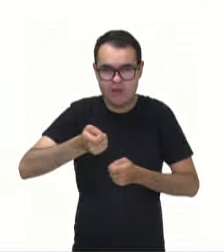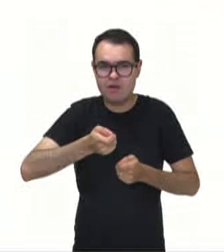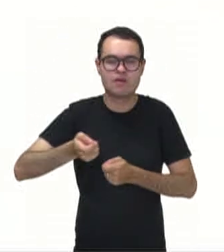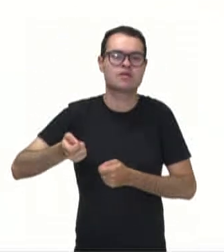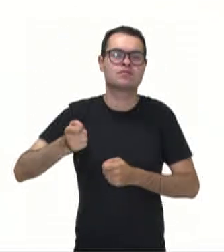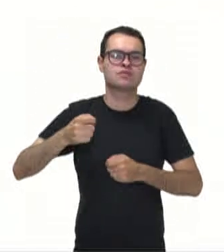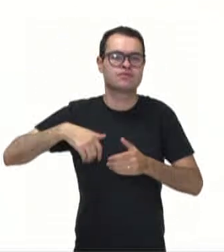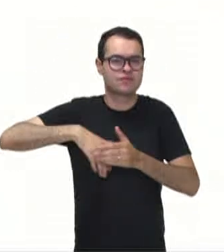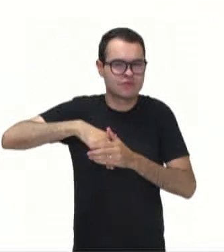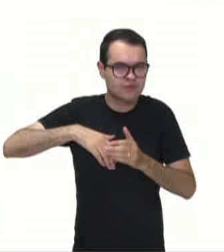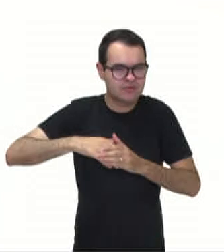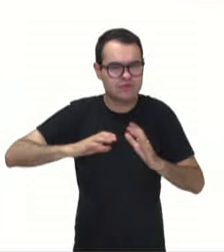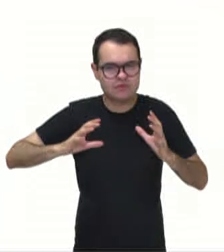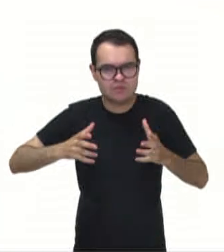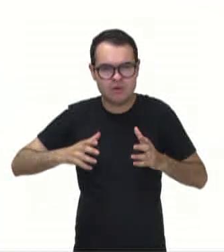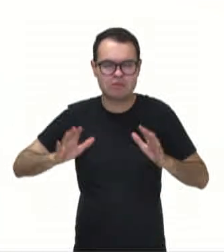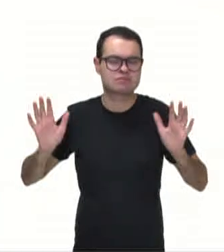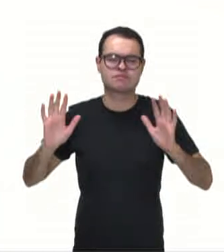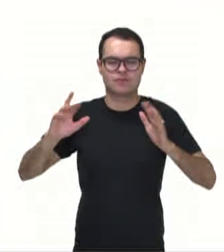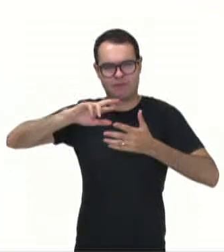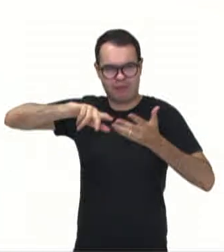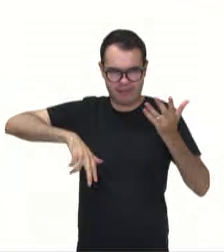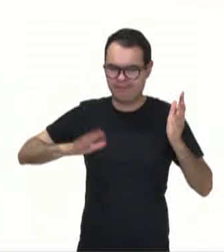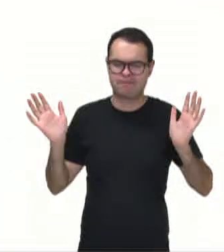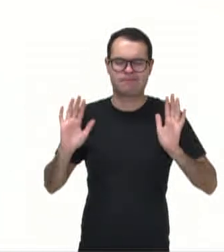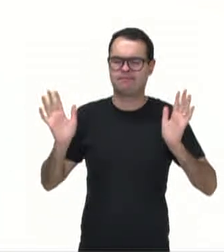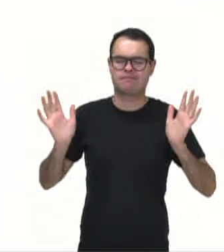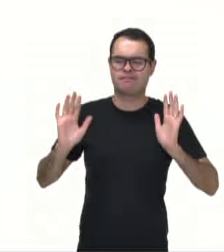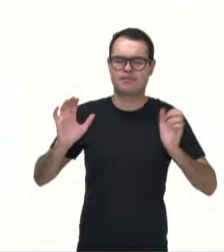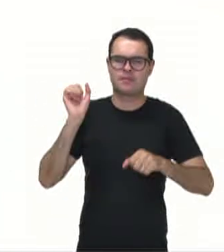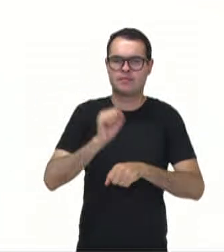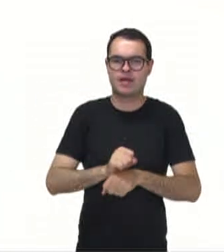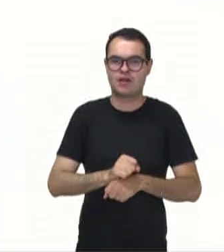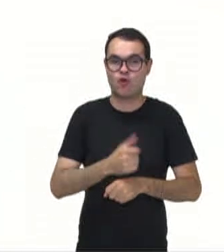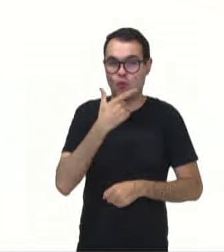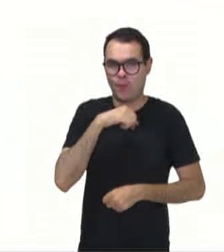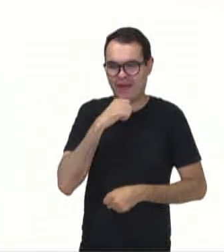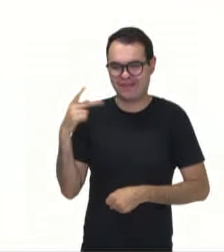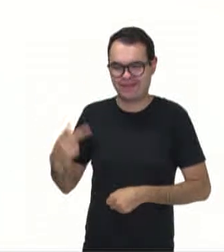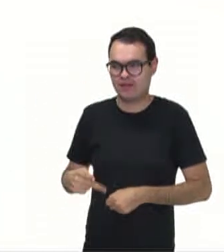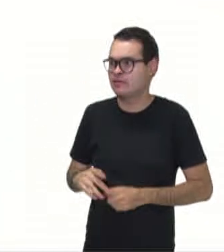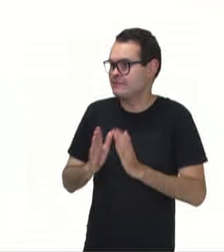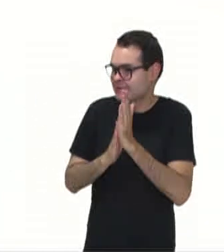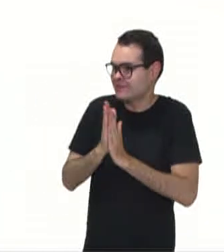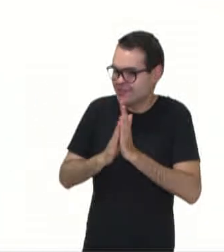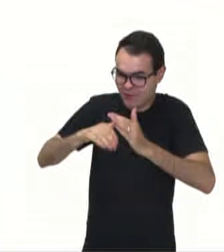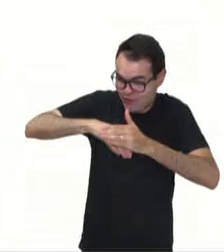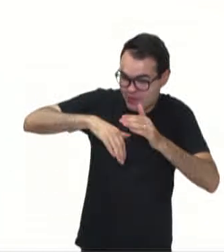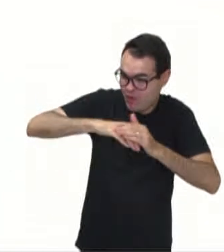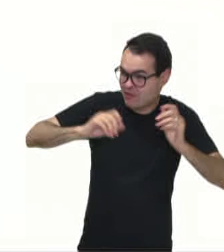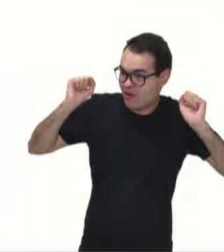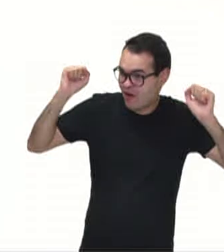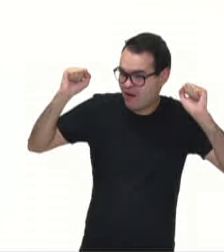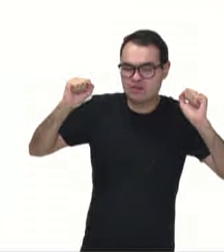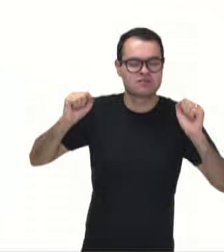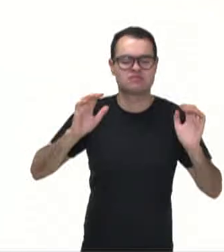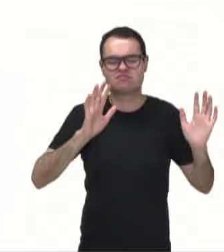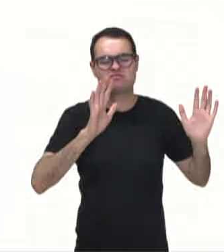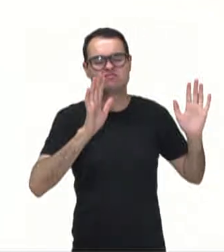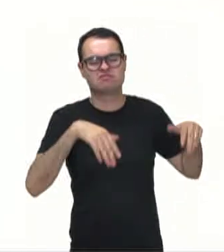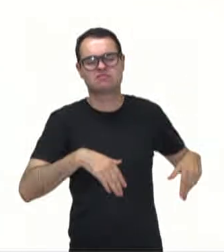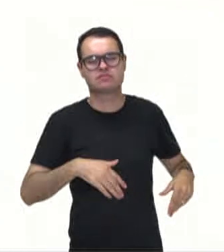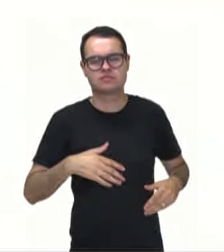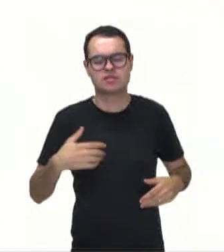del cine. Não, melhor, é teu pai. O pai dele estava lá, craque de futebol. Não, quero ser gato, é muito mais